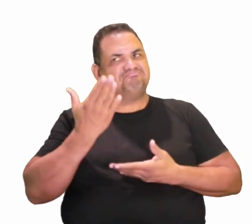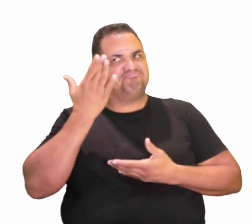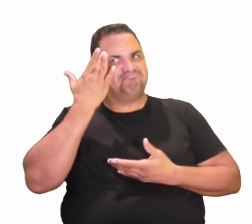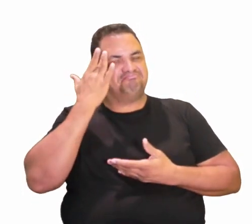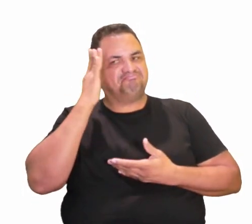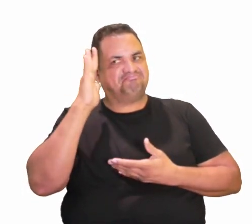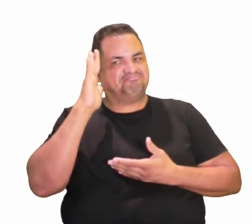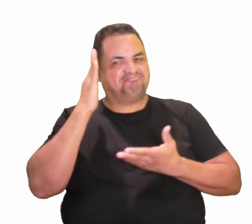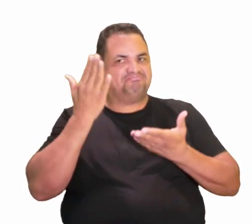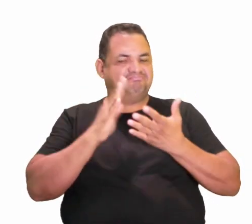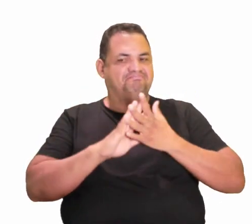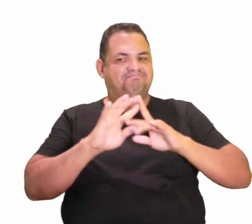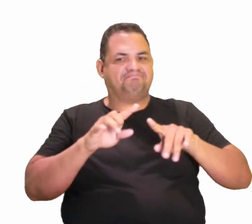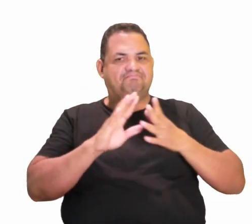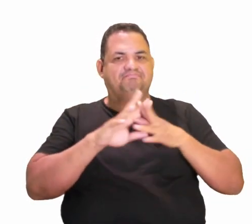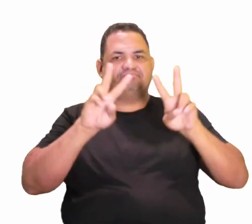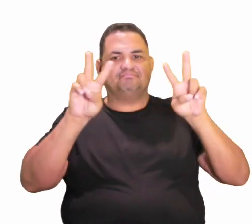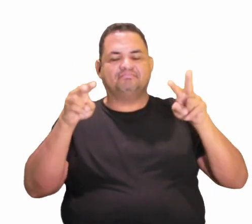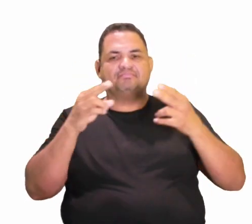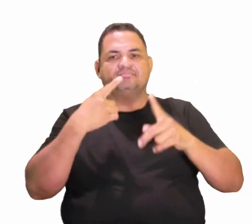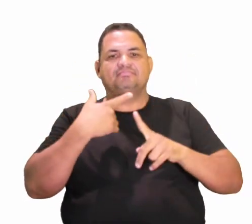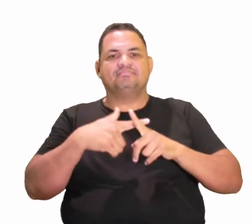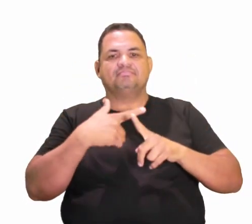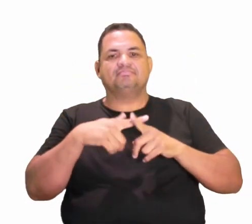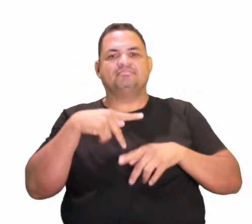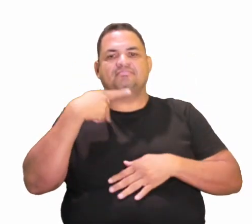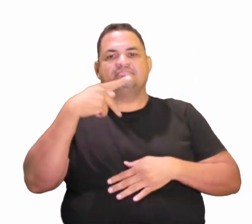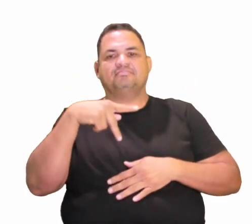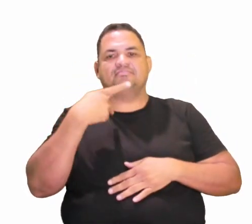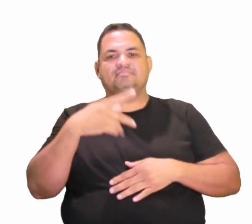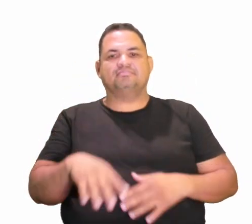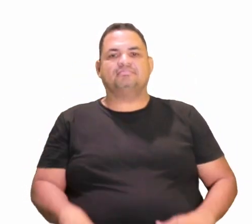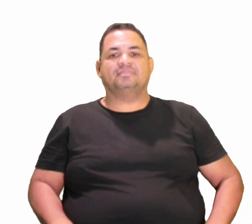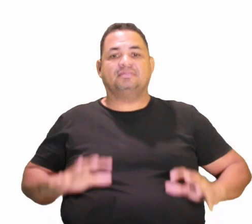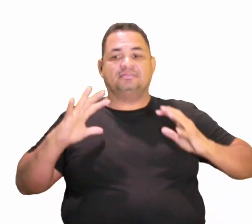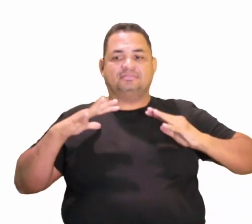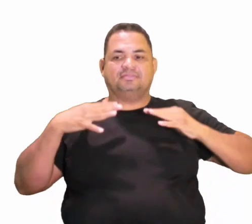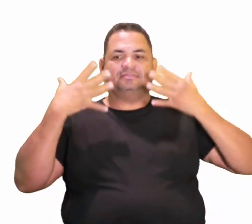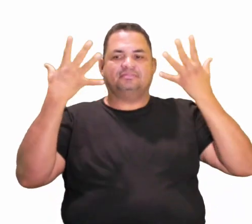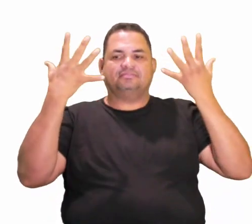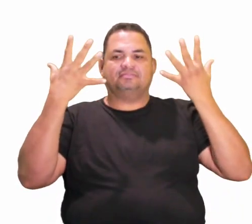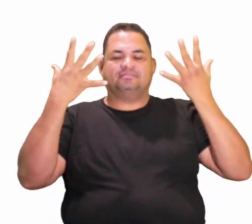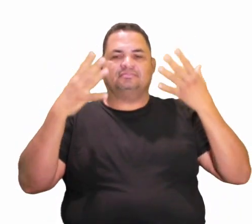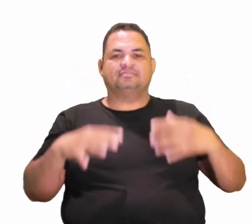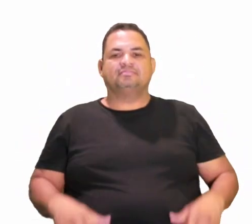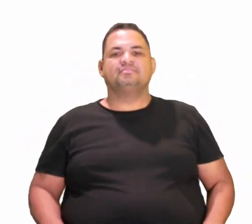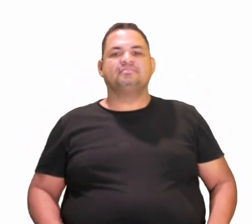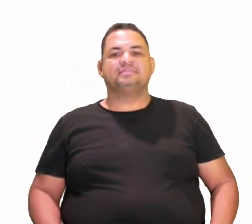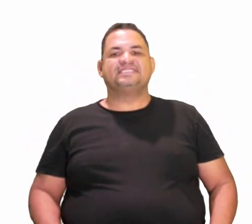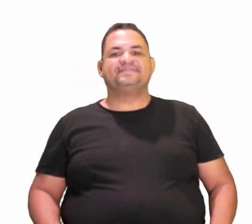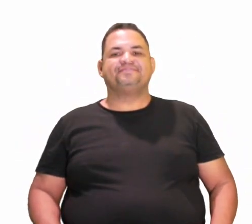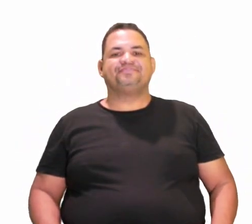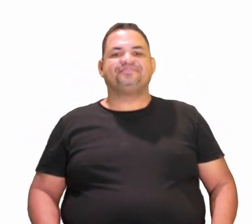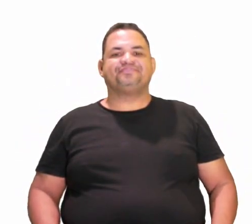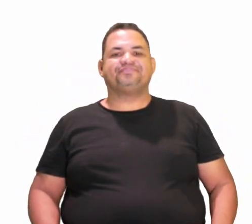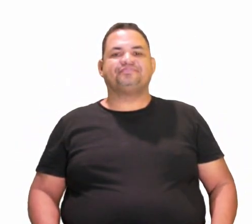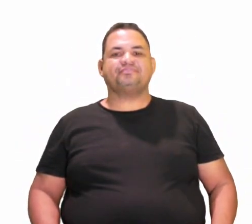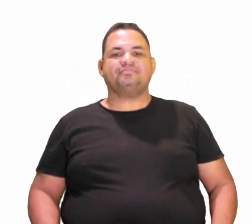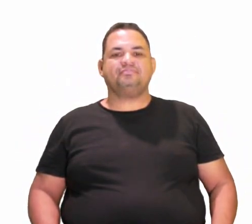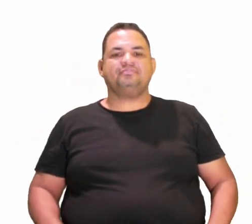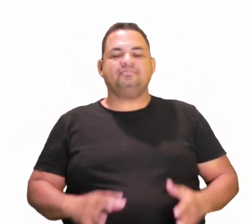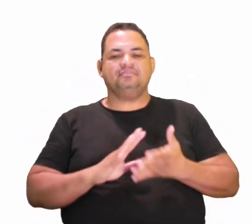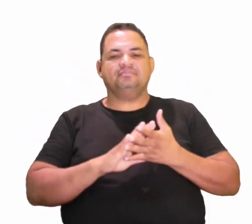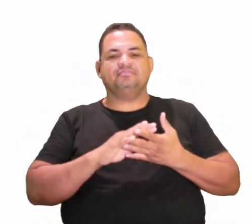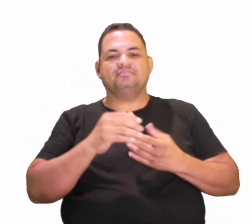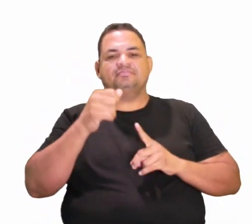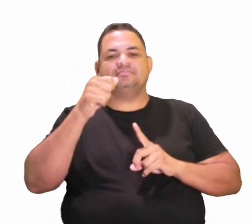muito com essa aula, mas o título é esse. Por quê? Porque nós estamos falando de celebrations, celebrações. Também vamos